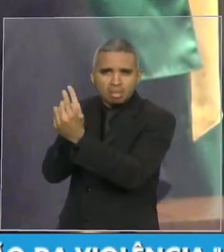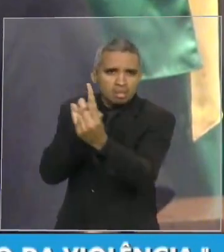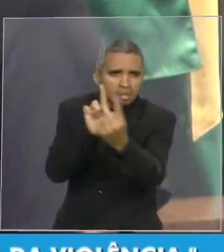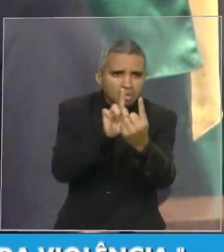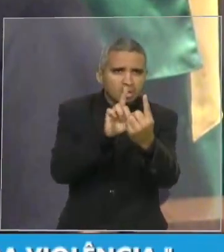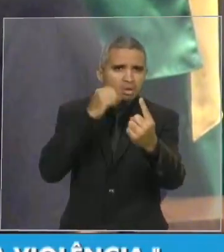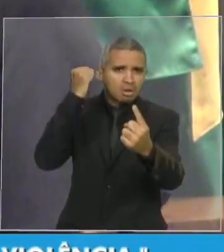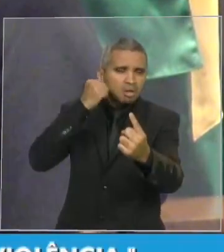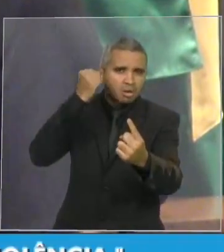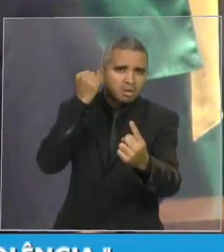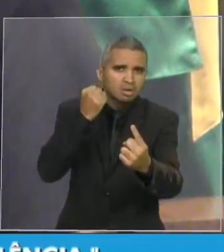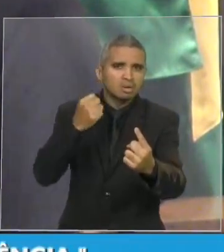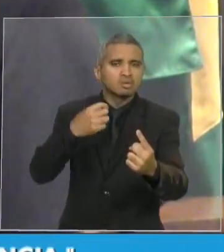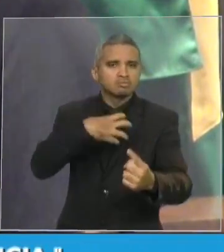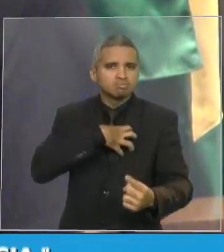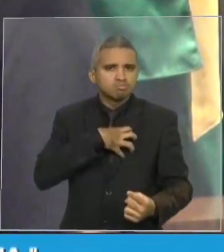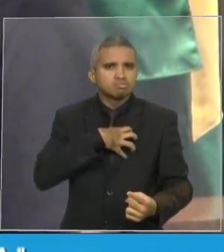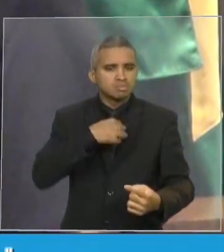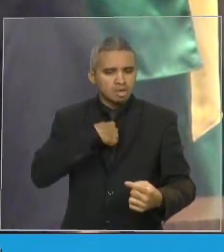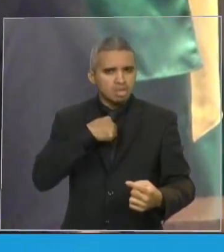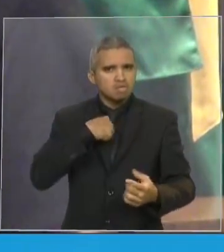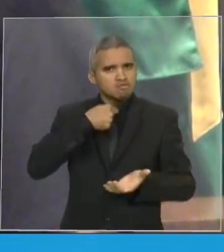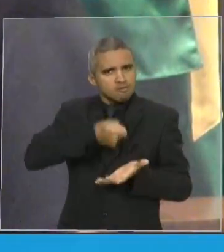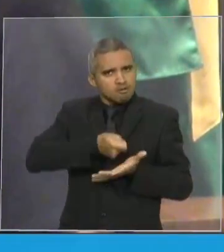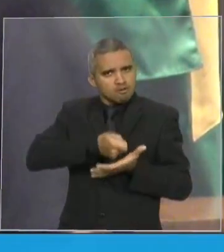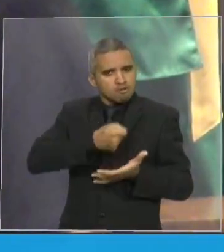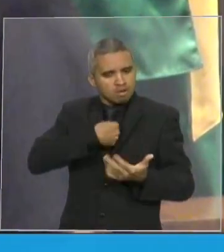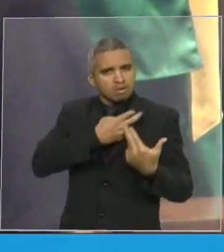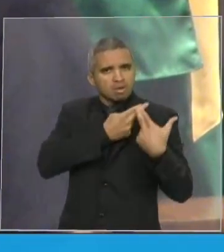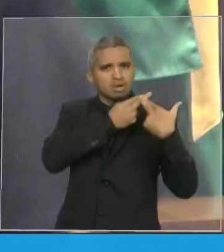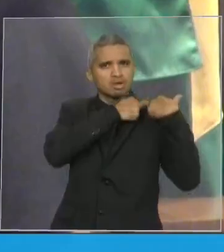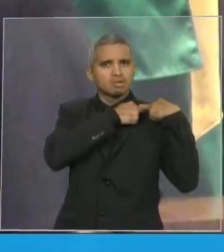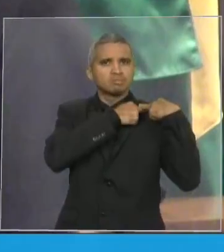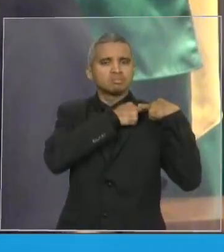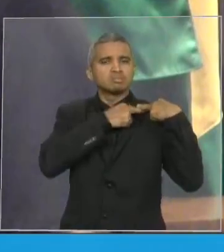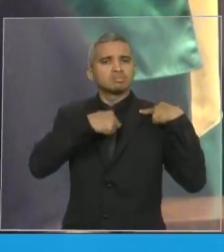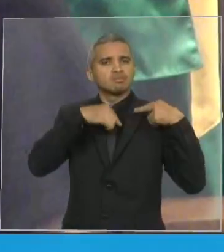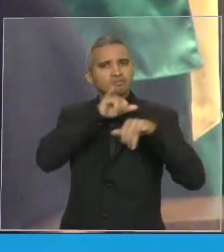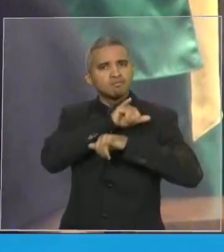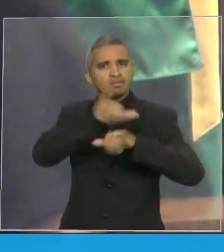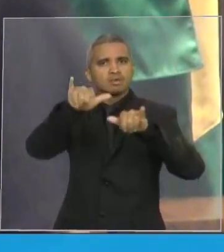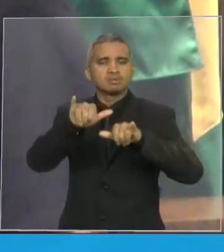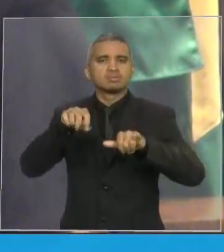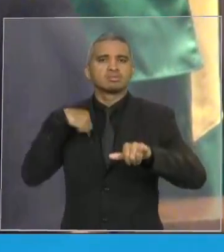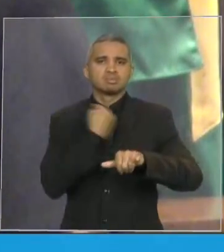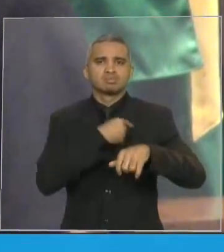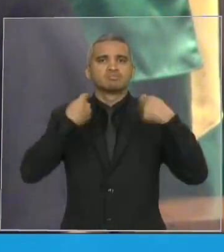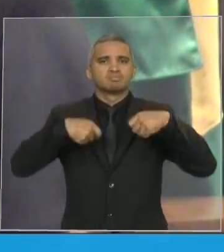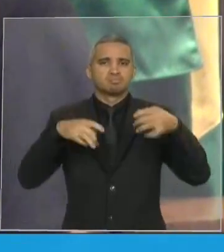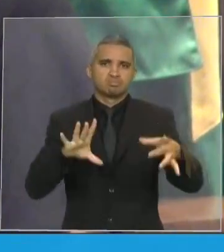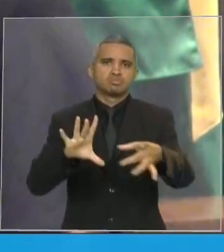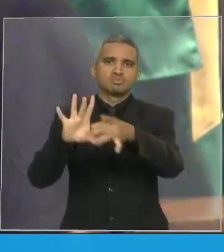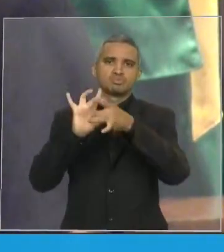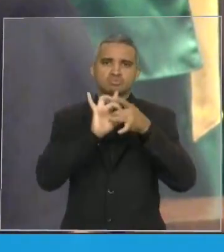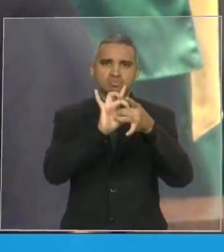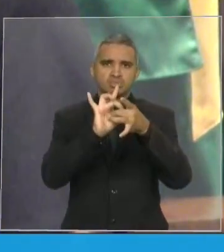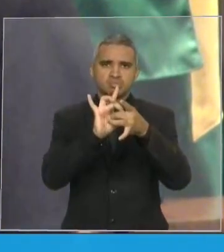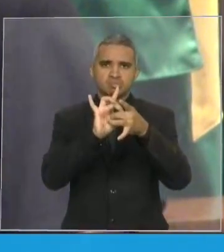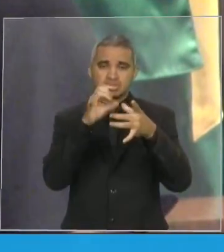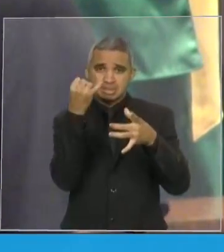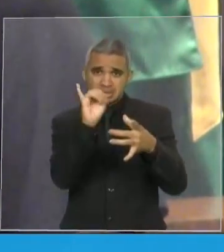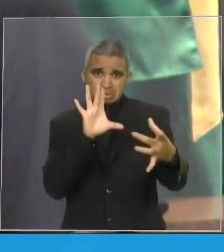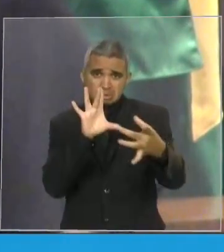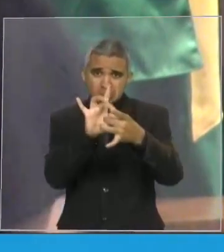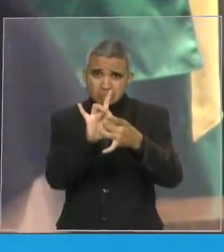me sinto na obrigação de dizer que nós temos que nos unir, porque senão nós não vamos avançar